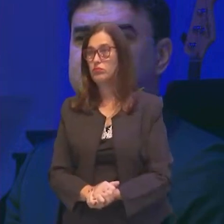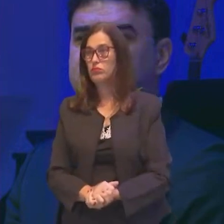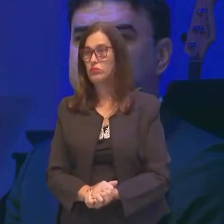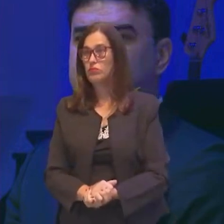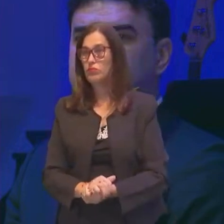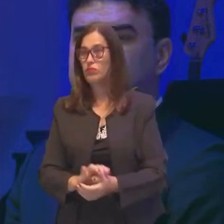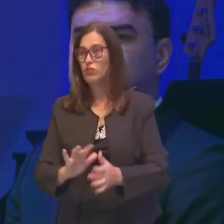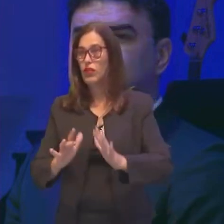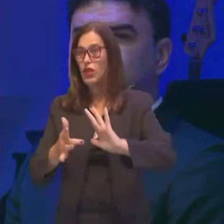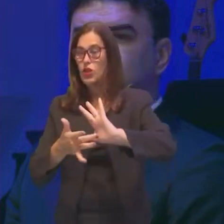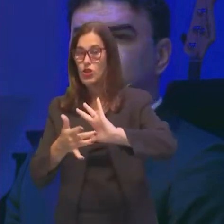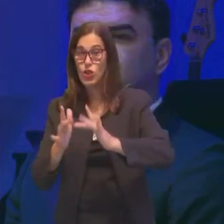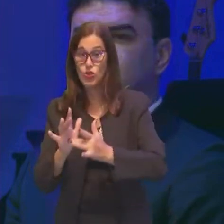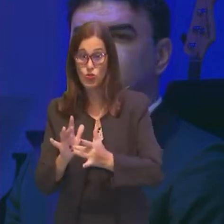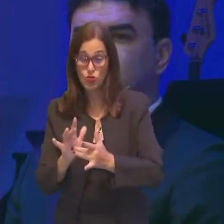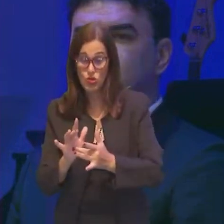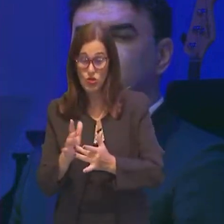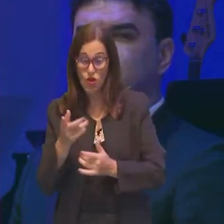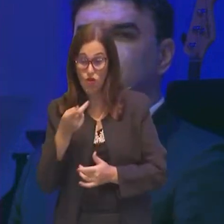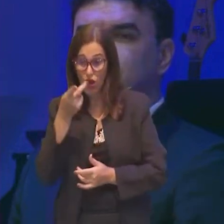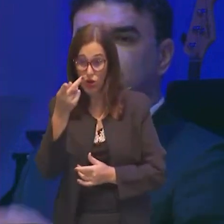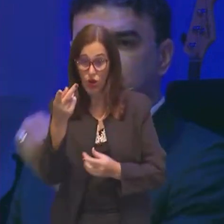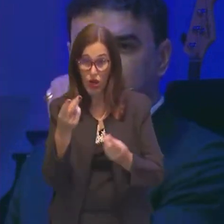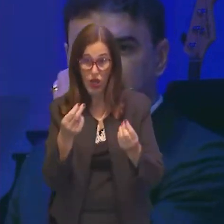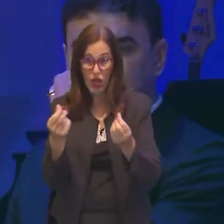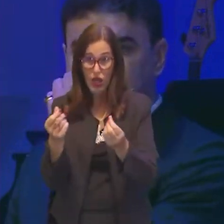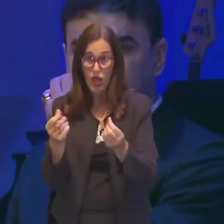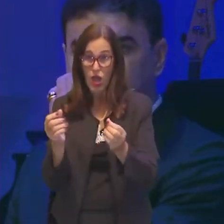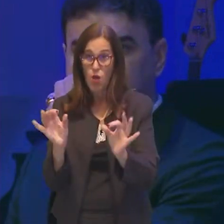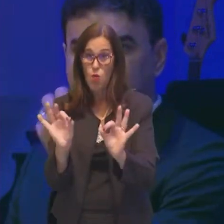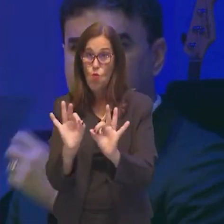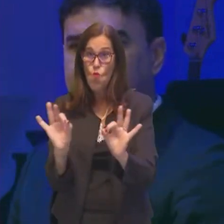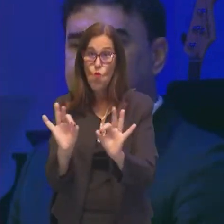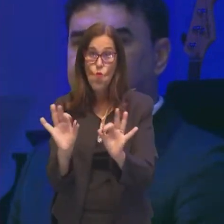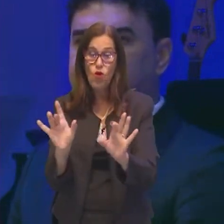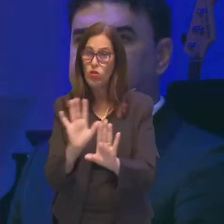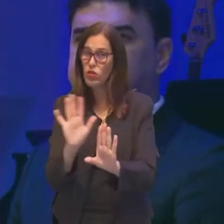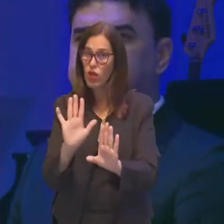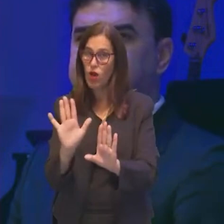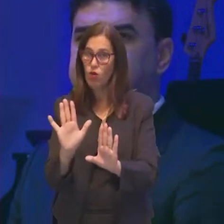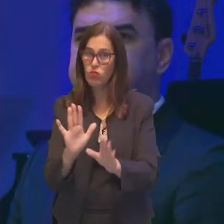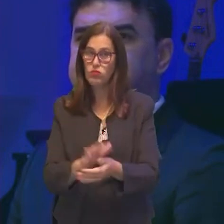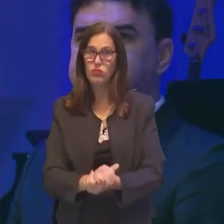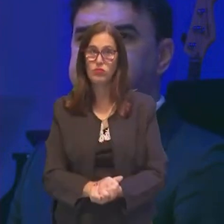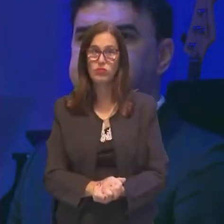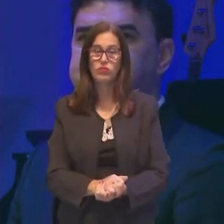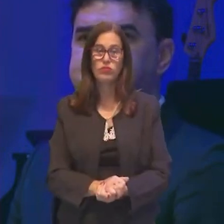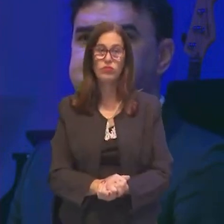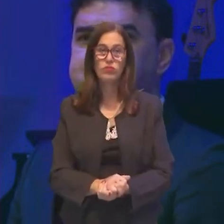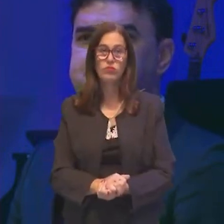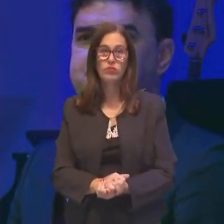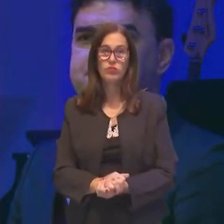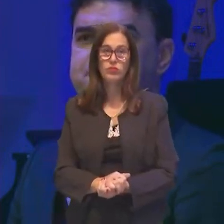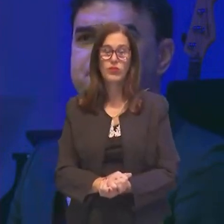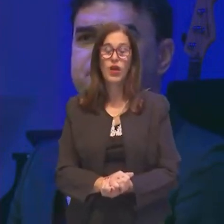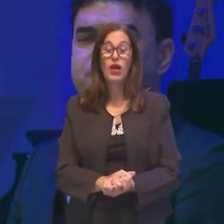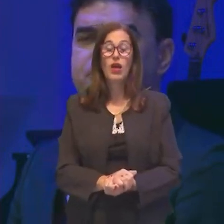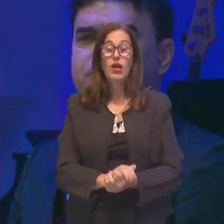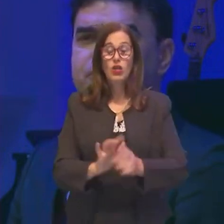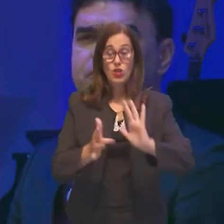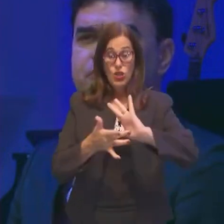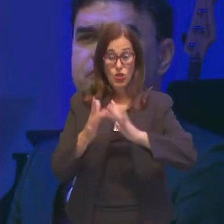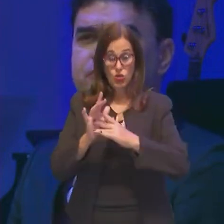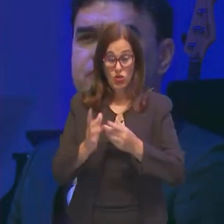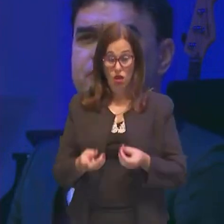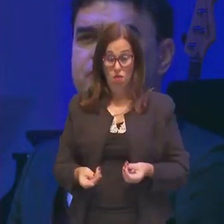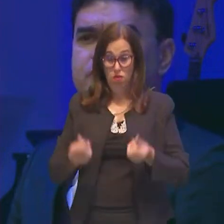Jesus disse que o dinheiro não é neutro, diz o teólogo Hernandes Dias Lopes. Jesus diz que as